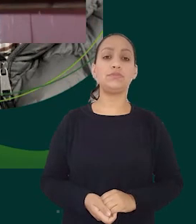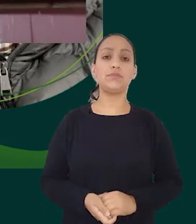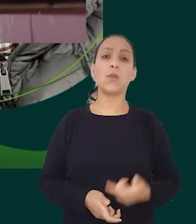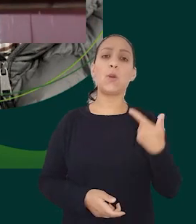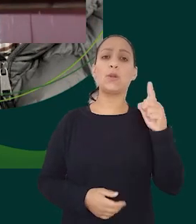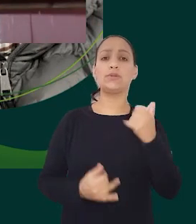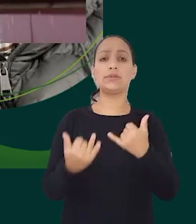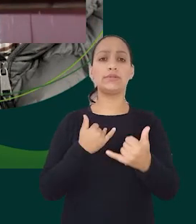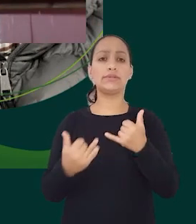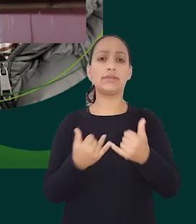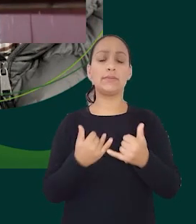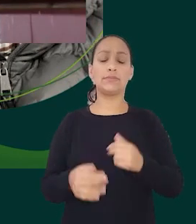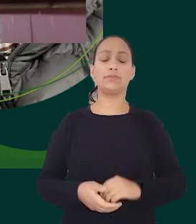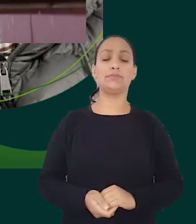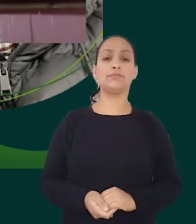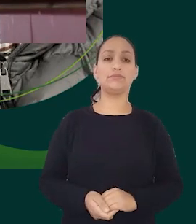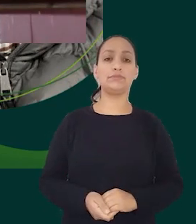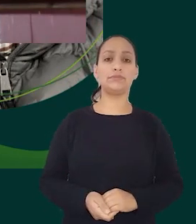Outro exemplo.